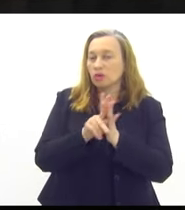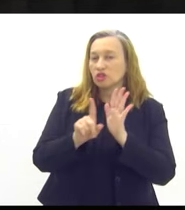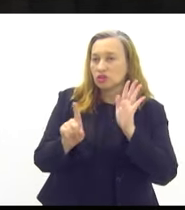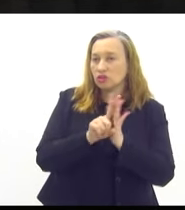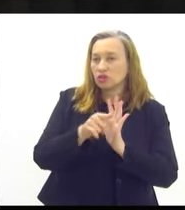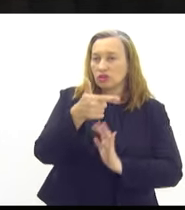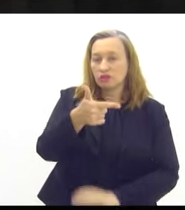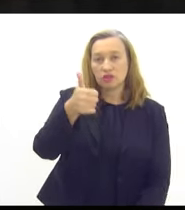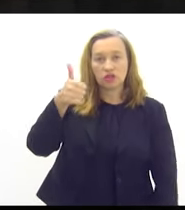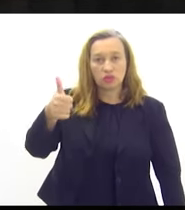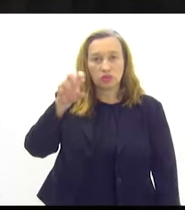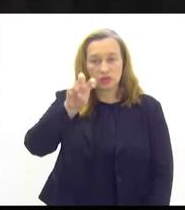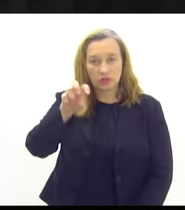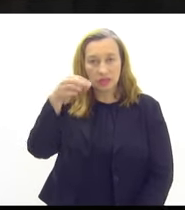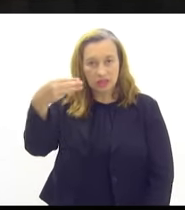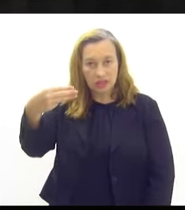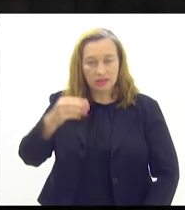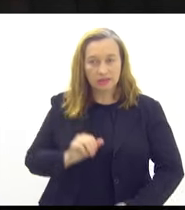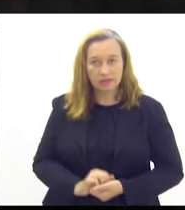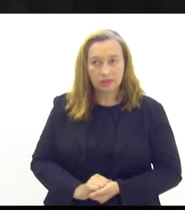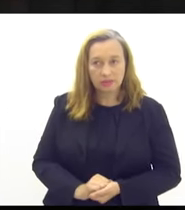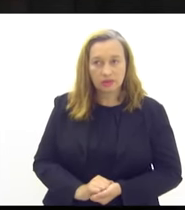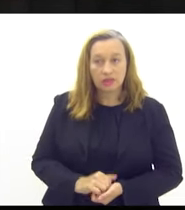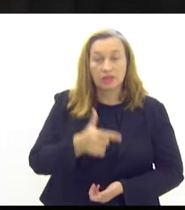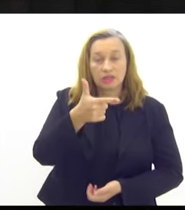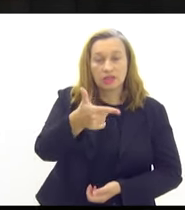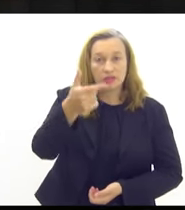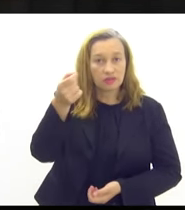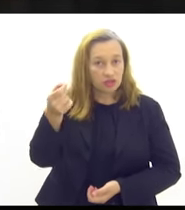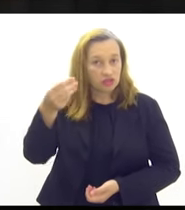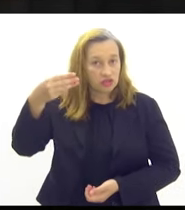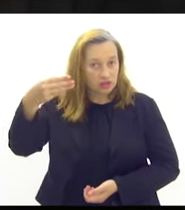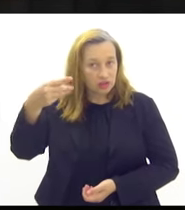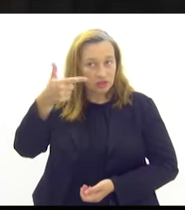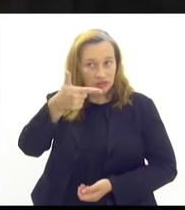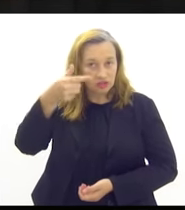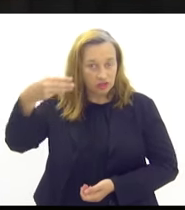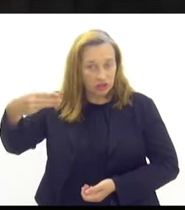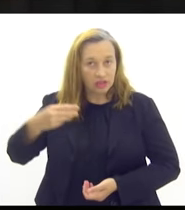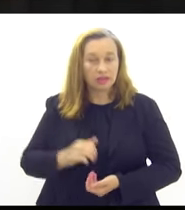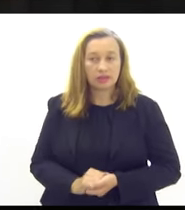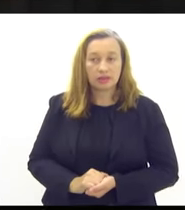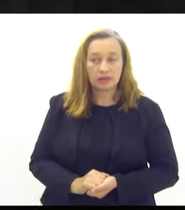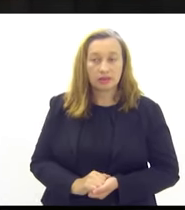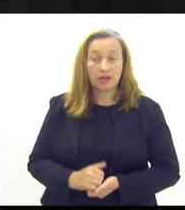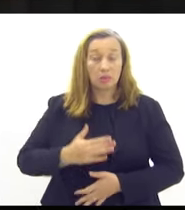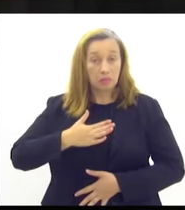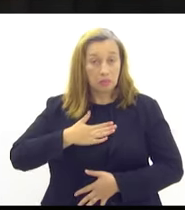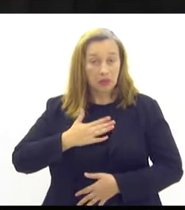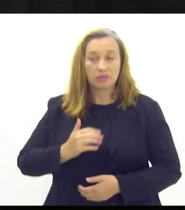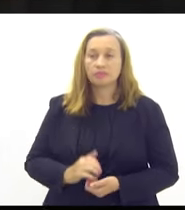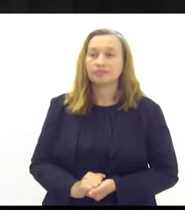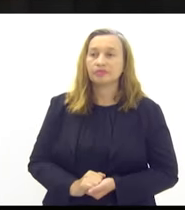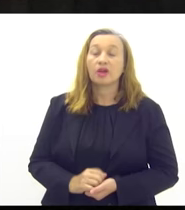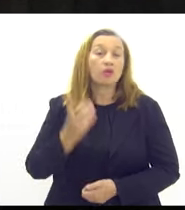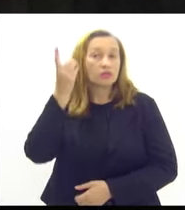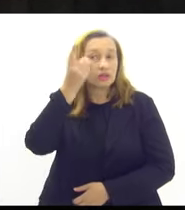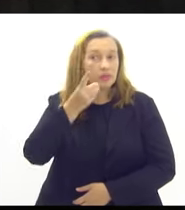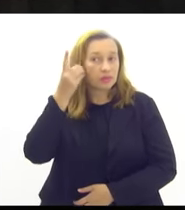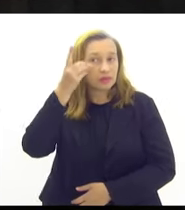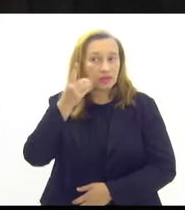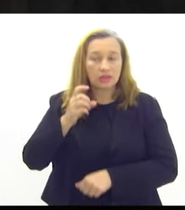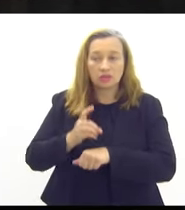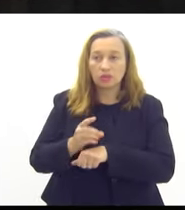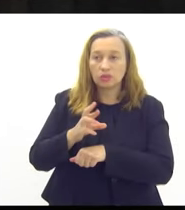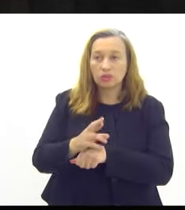lei 2153 de 23, de minha autoria, com o deputado